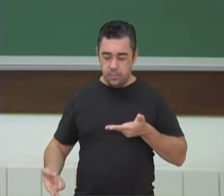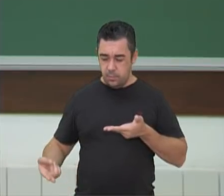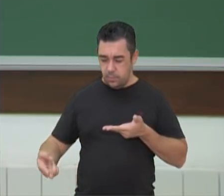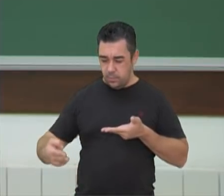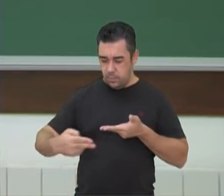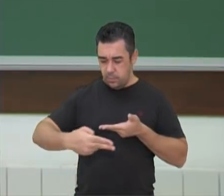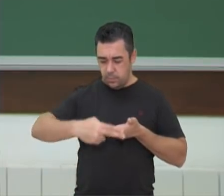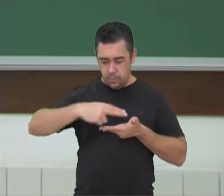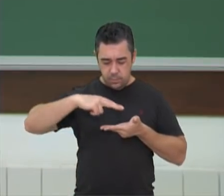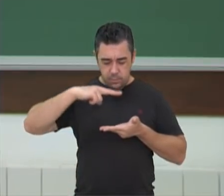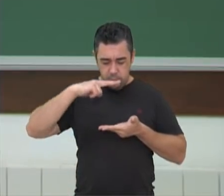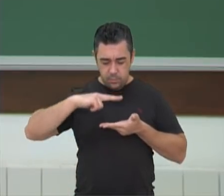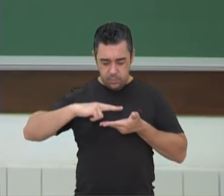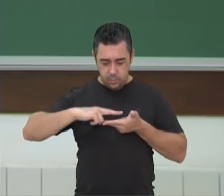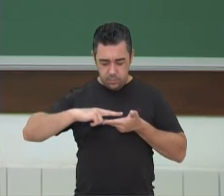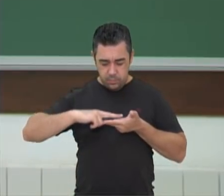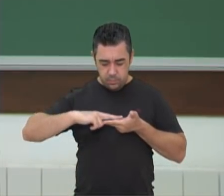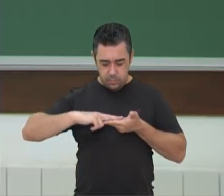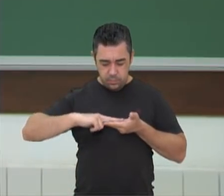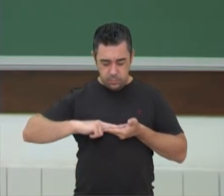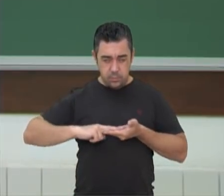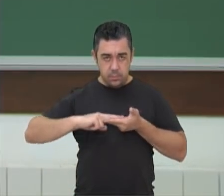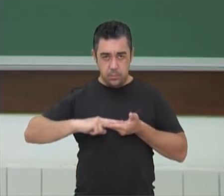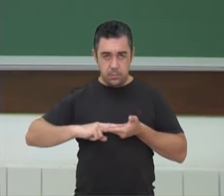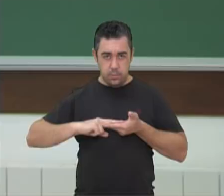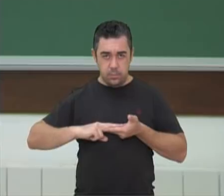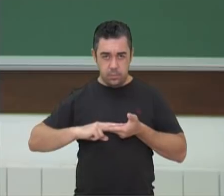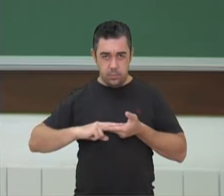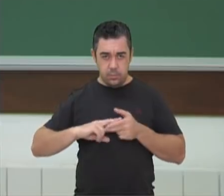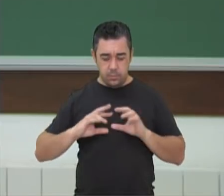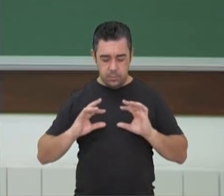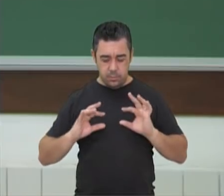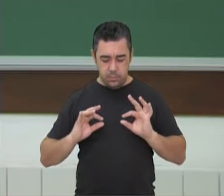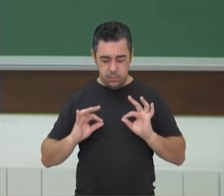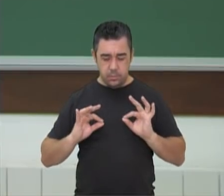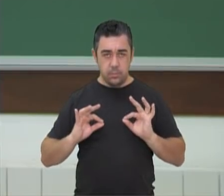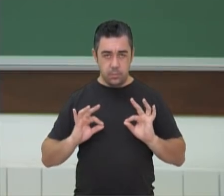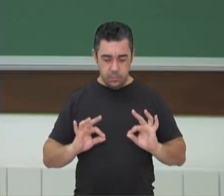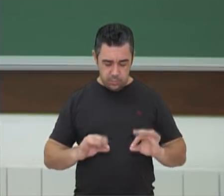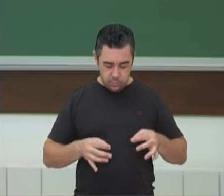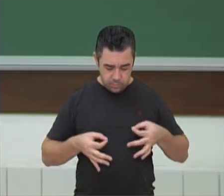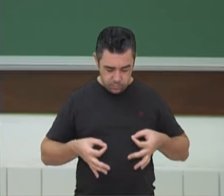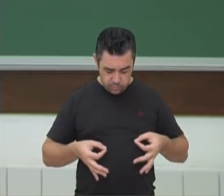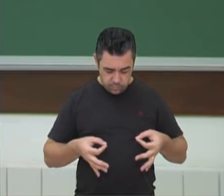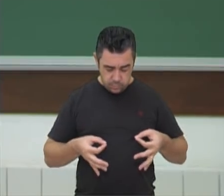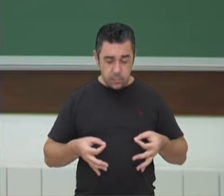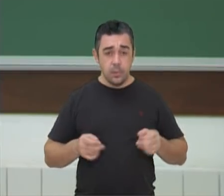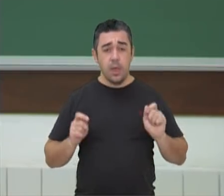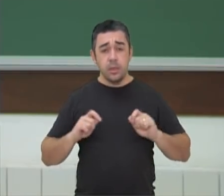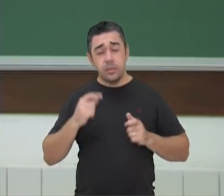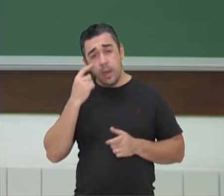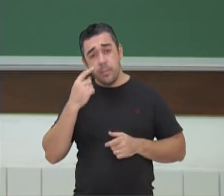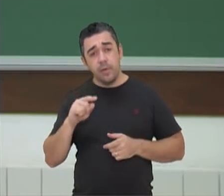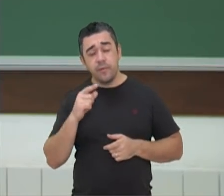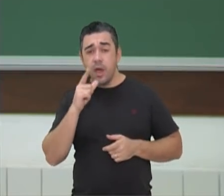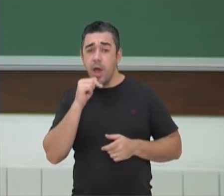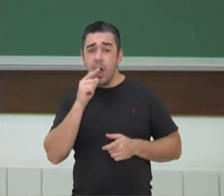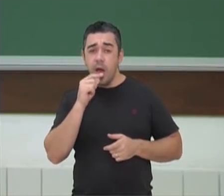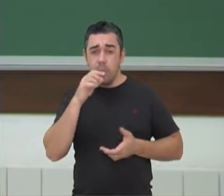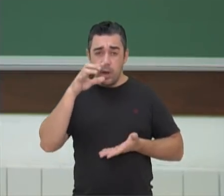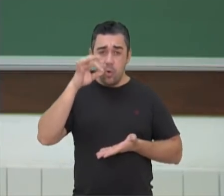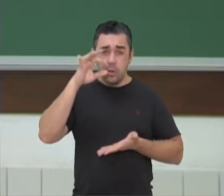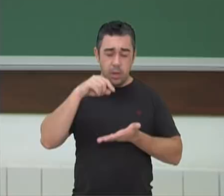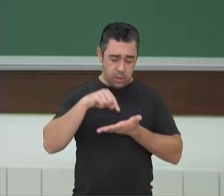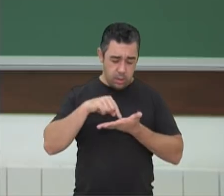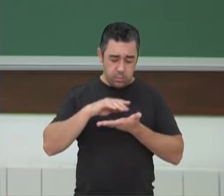células animais, vegetais. Eu posso pôr, por exemplo, uma gotinha de água para observar se tem alguma bactéria, algum